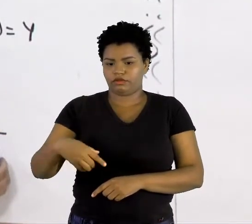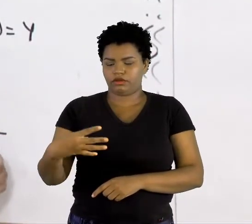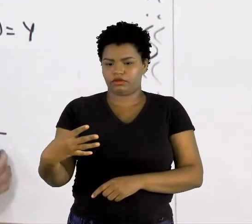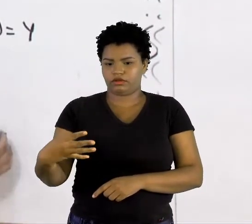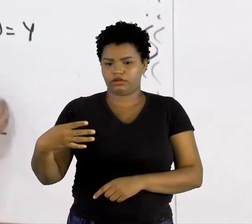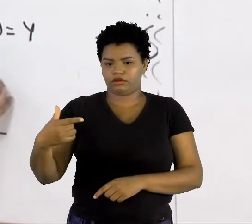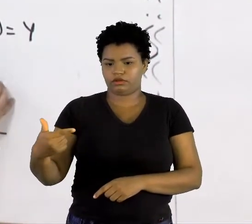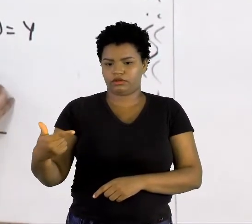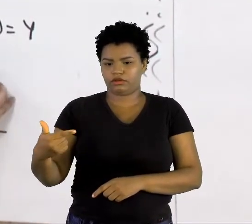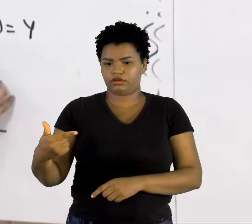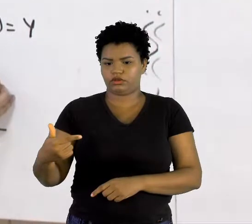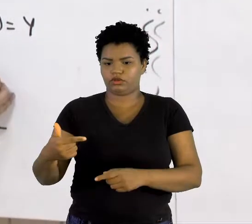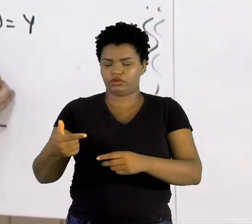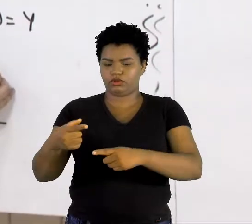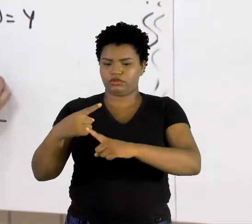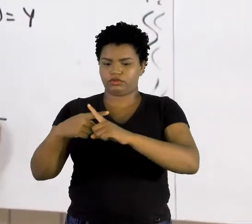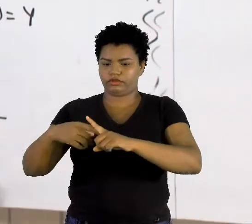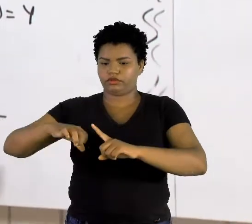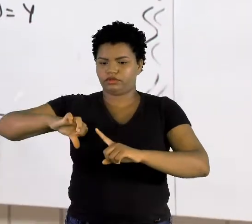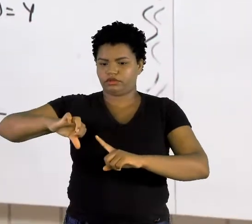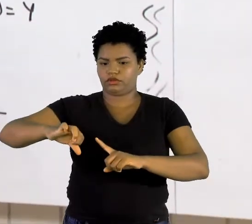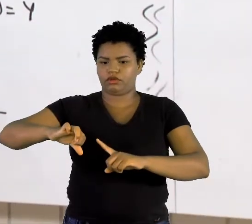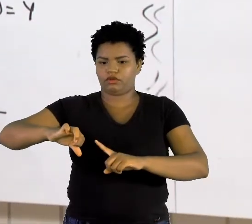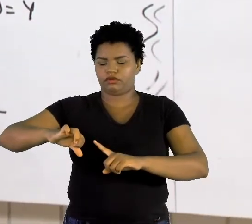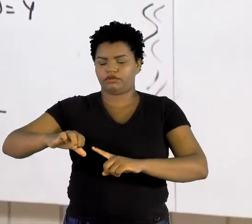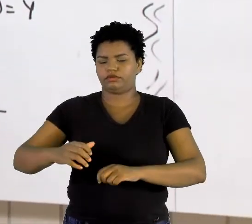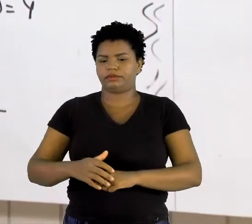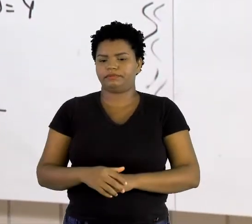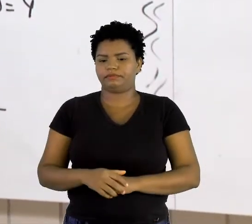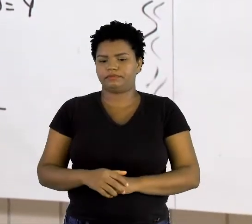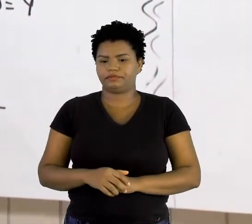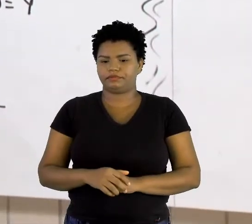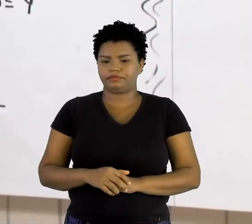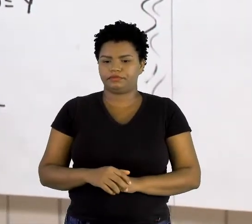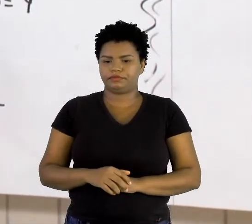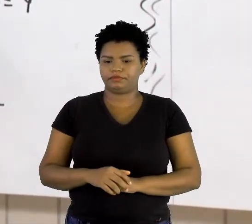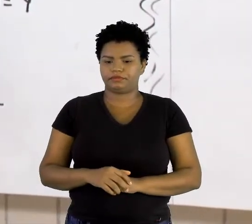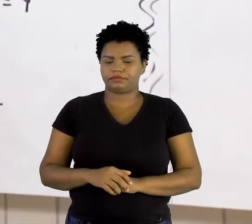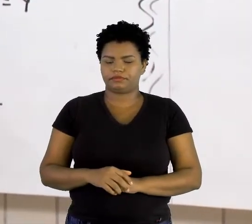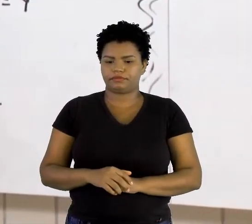2 vezes 9, 18, vai 1. 9 vezes 4 dá